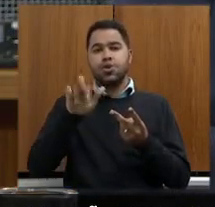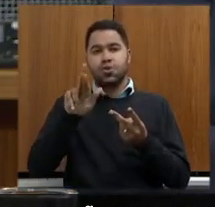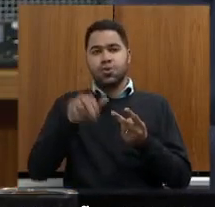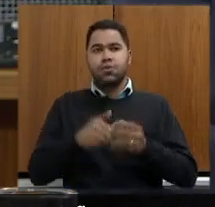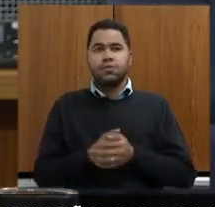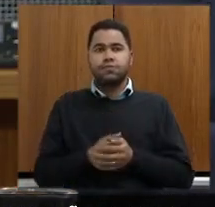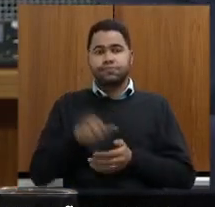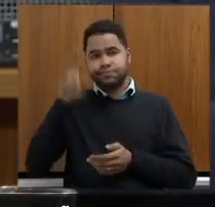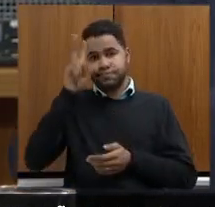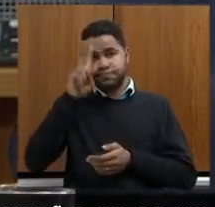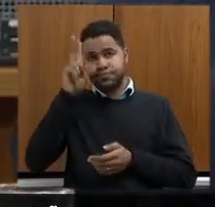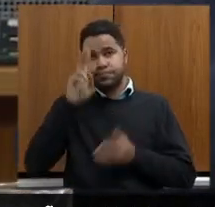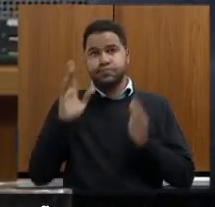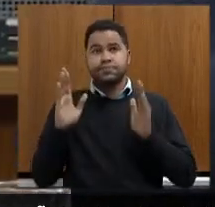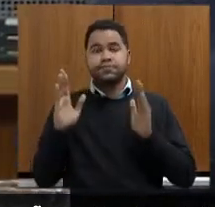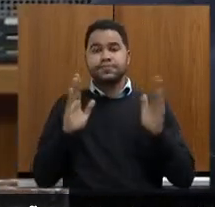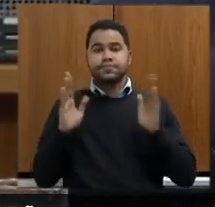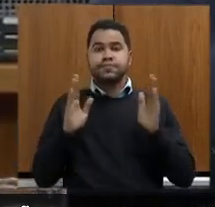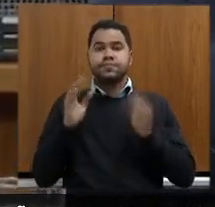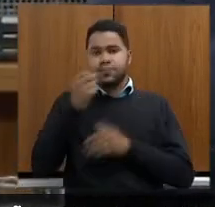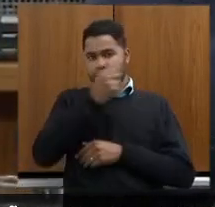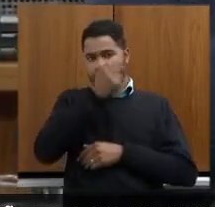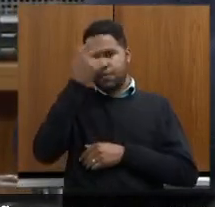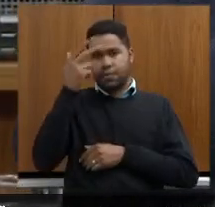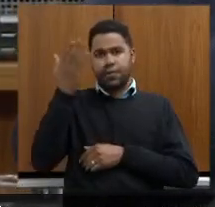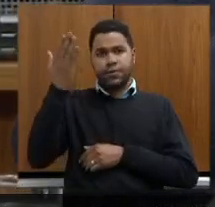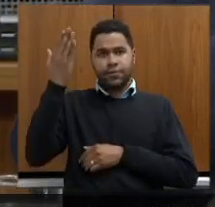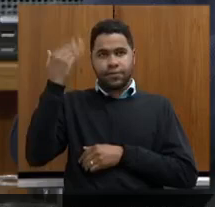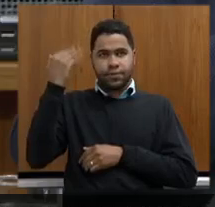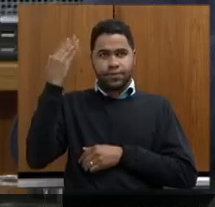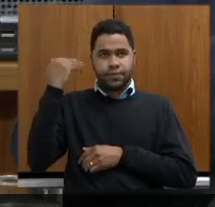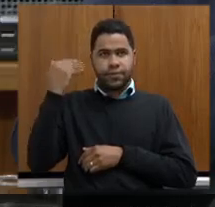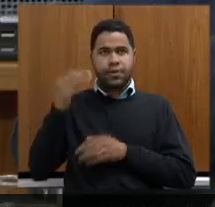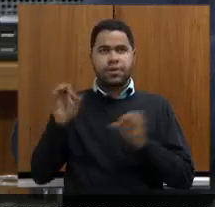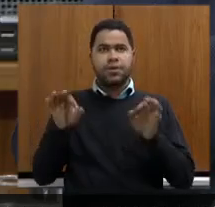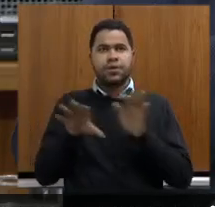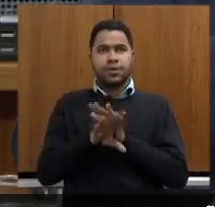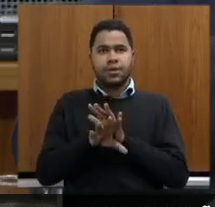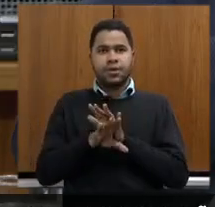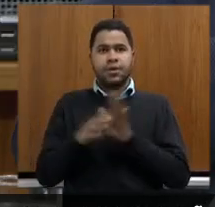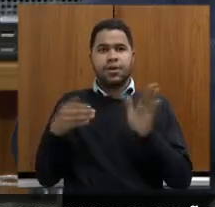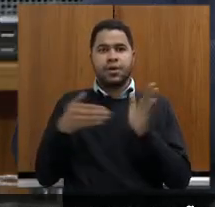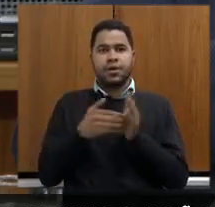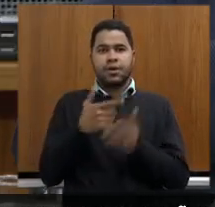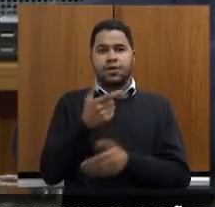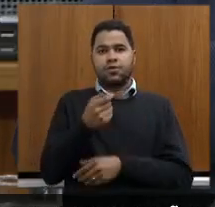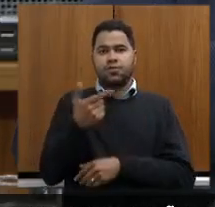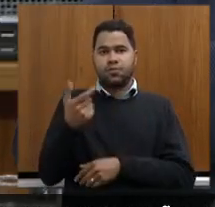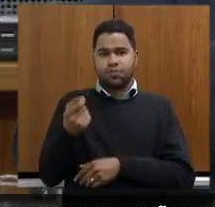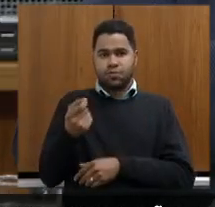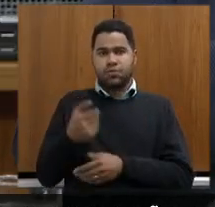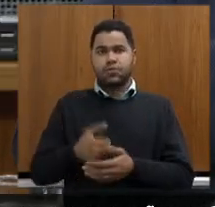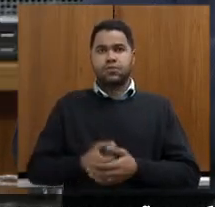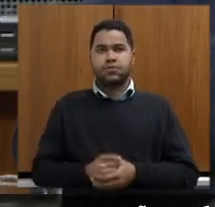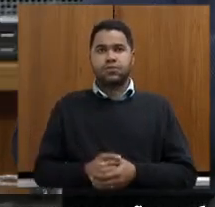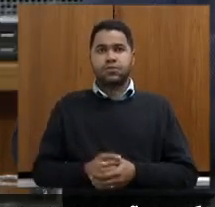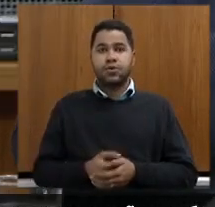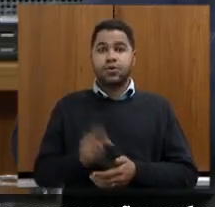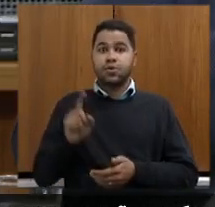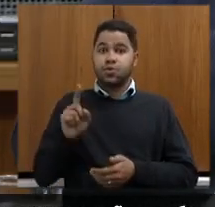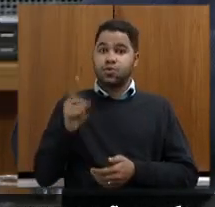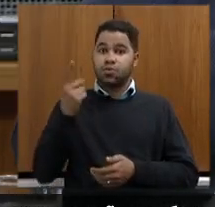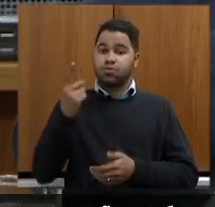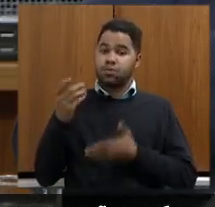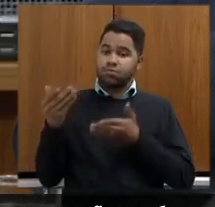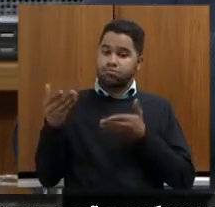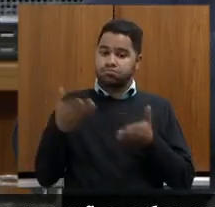que meu mandato eu estava como Prefeito e o mandato encerrou na gestão até 2020 e uma das razões